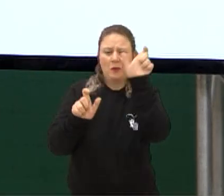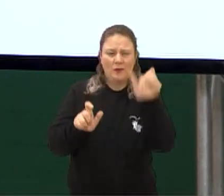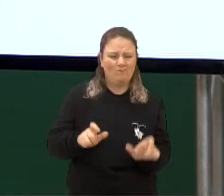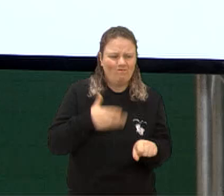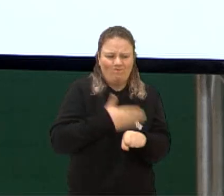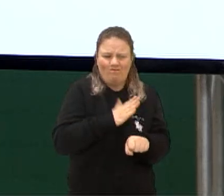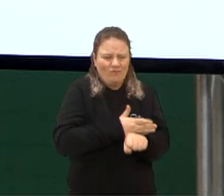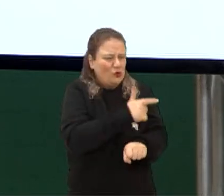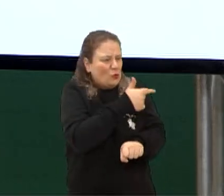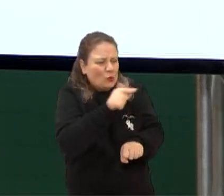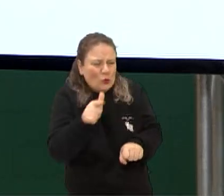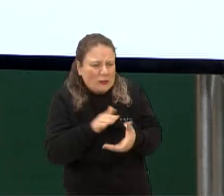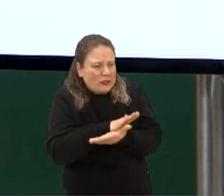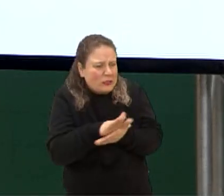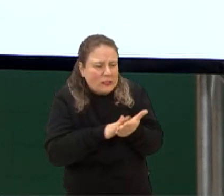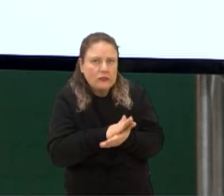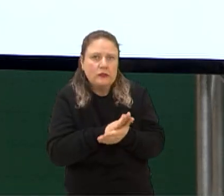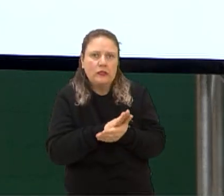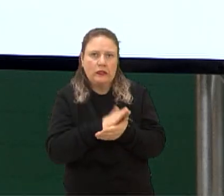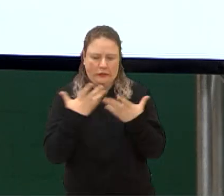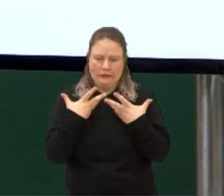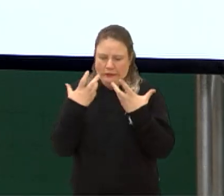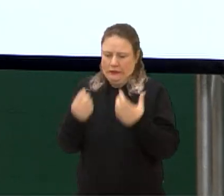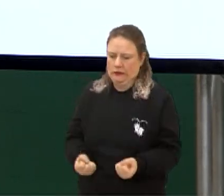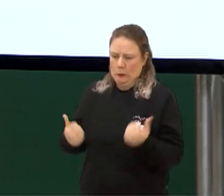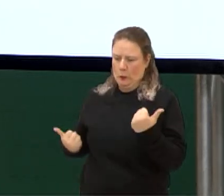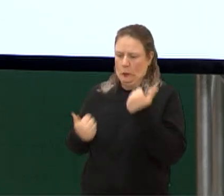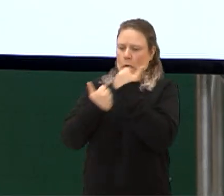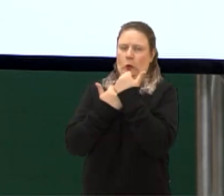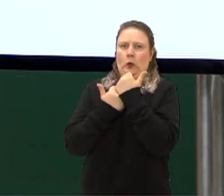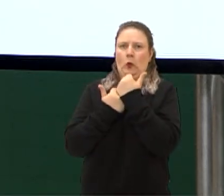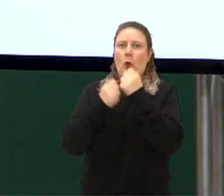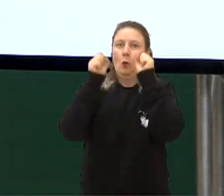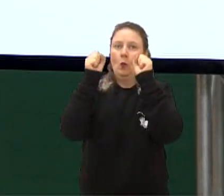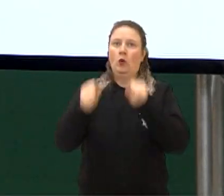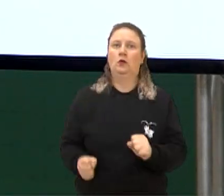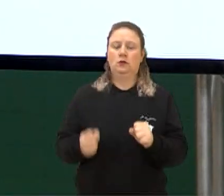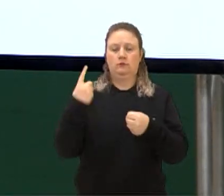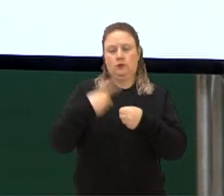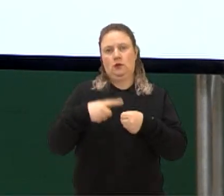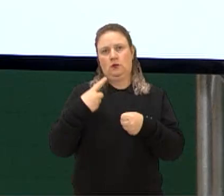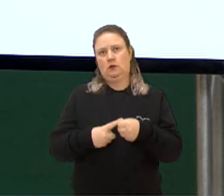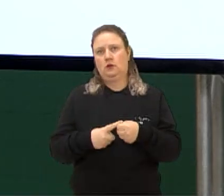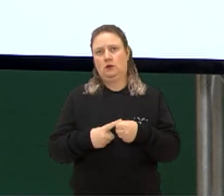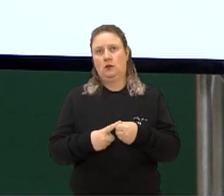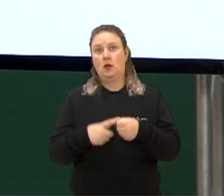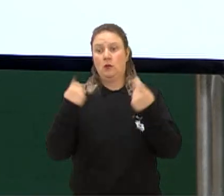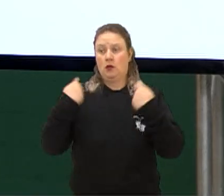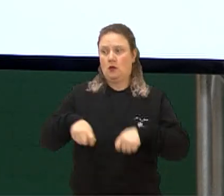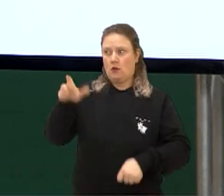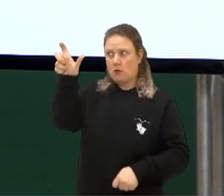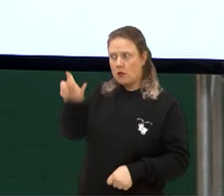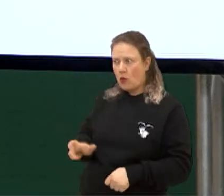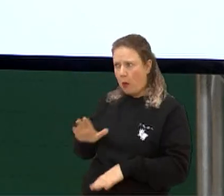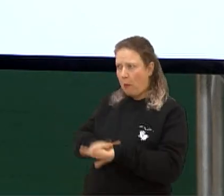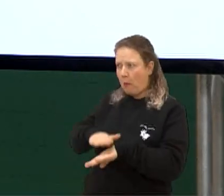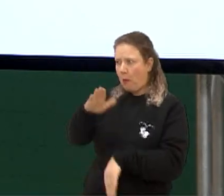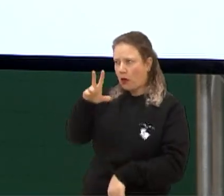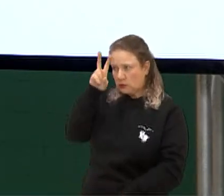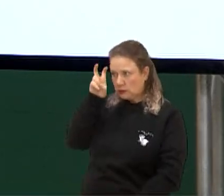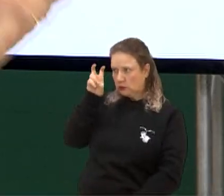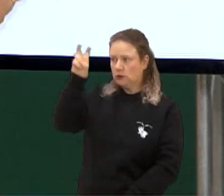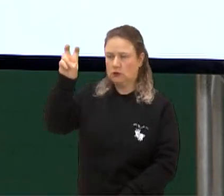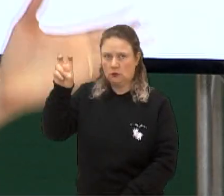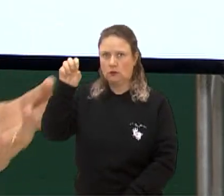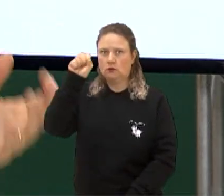preparada assuma o poder político da cidade. Então ele dizia que o poder político, a cidade, deve ser governada pelo mais sábio. E o nome disso